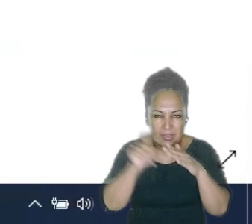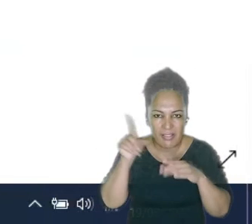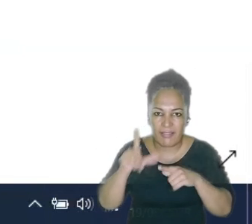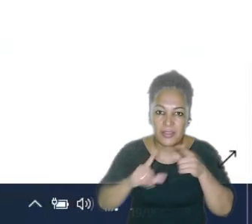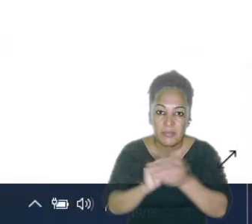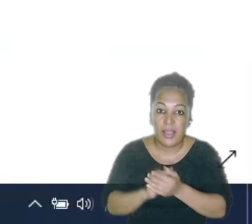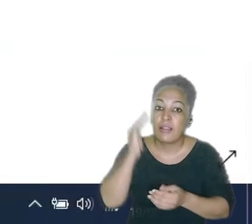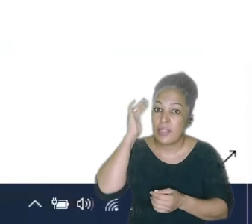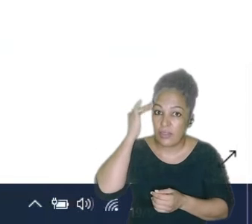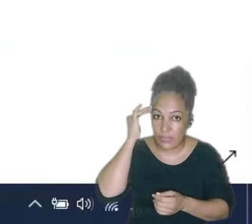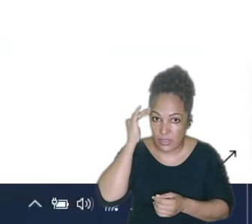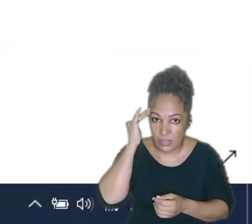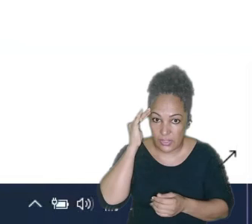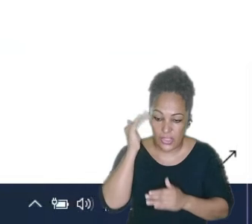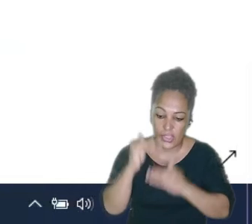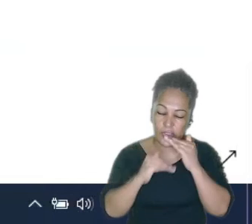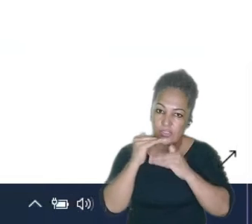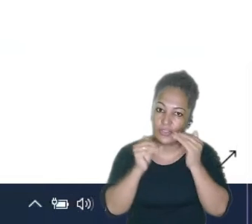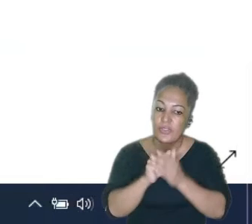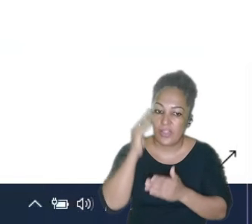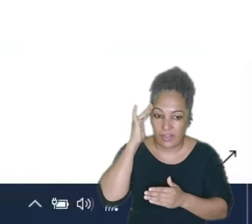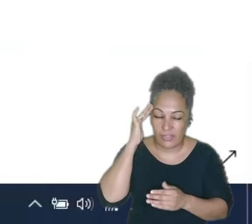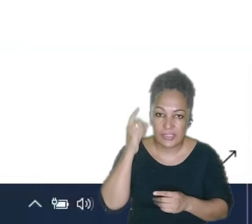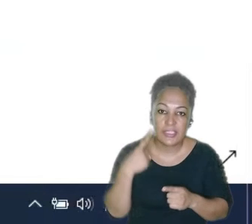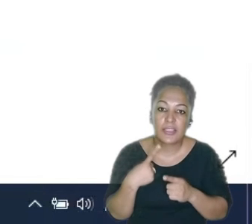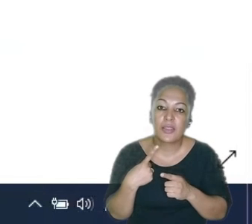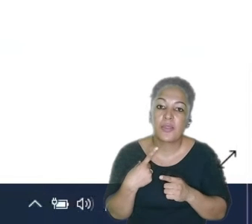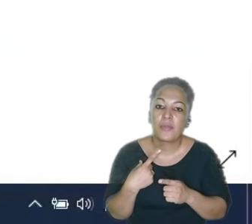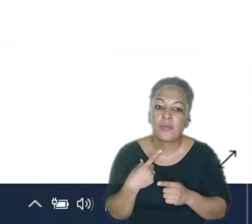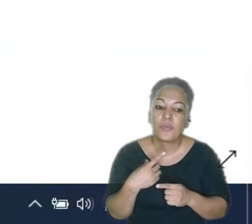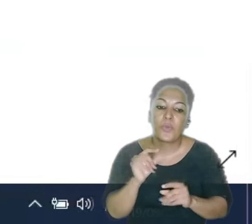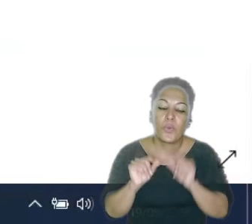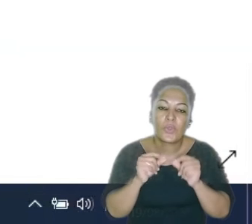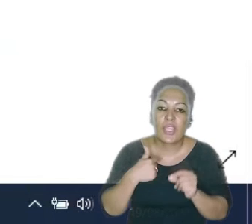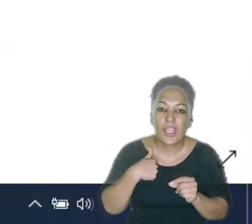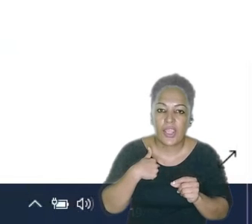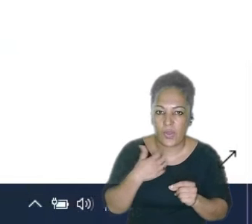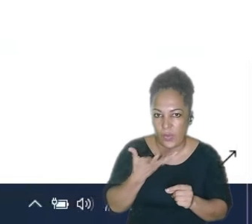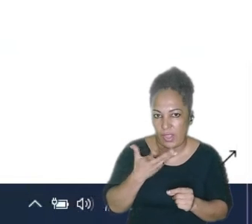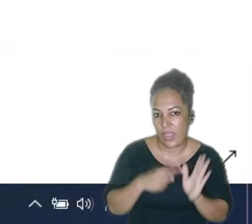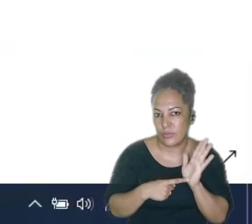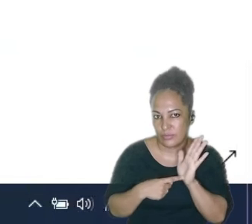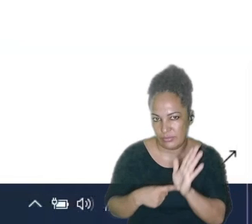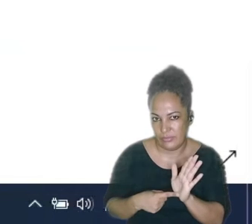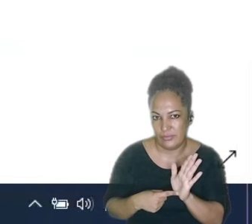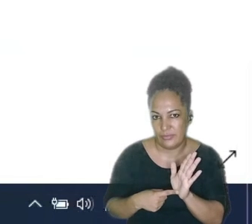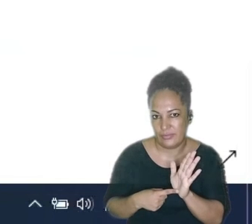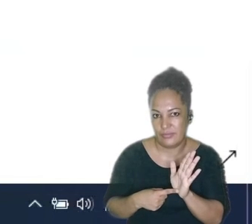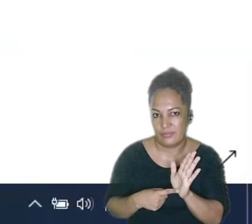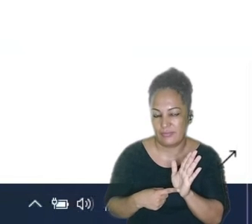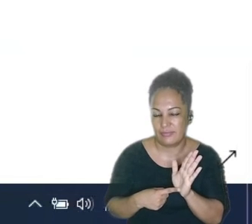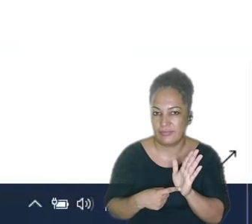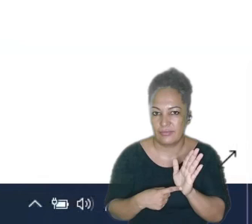trabalha numa Imperial Tour japonesa lá, e ele vai entender, um desenvolvedor, obviamente, um DBA, ele vai entender exatamente o que eu